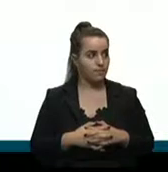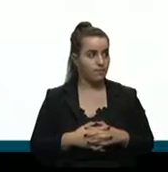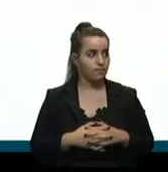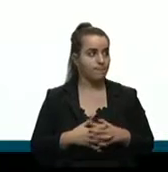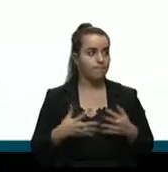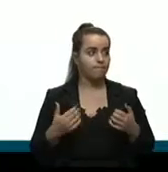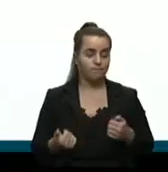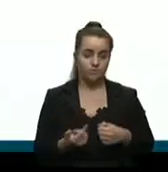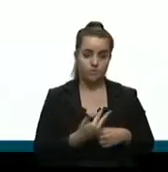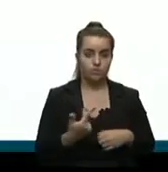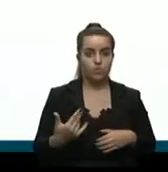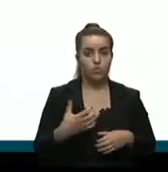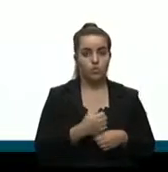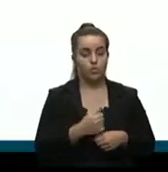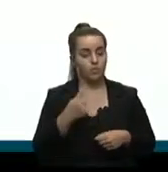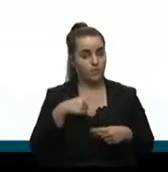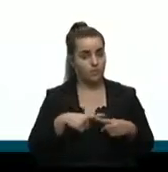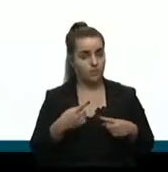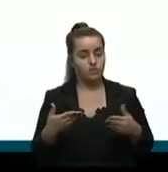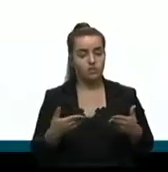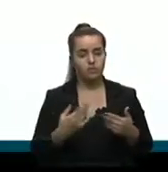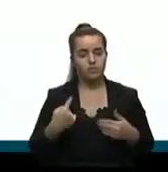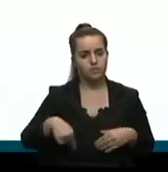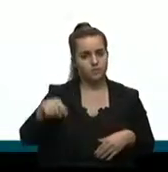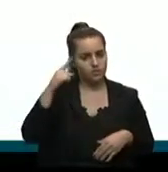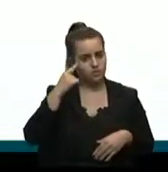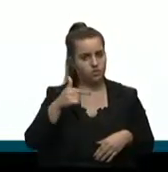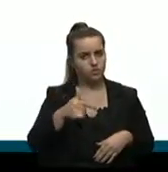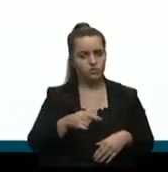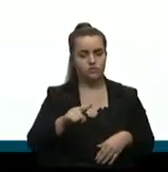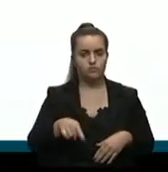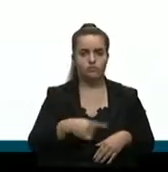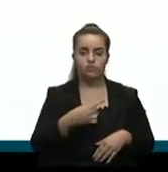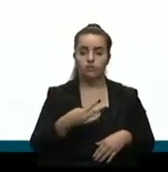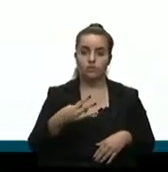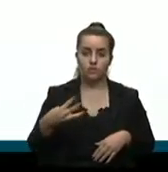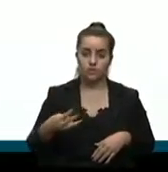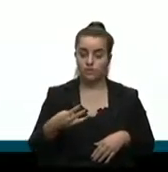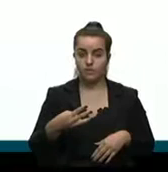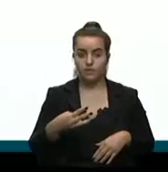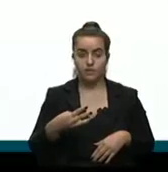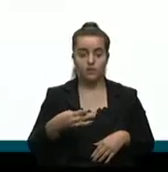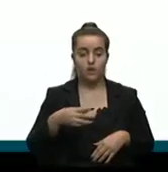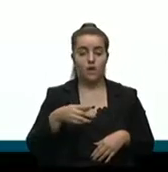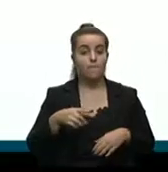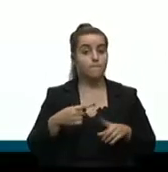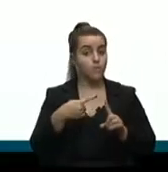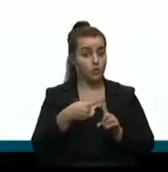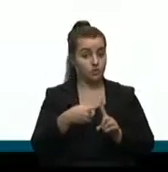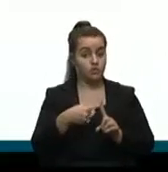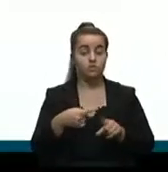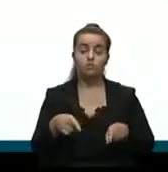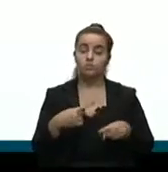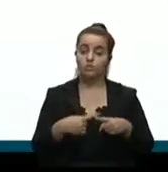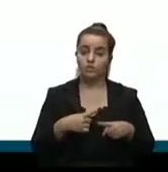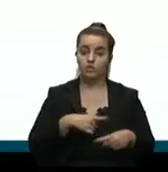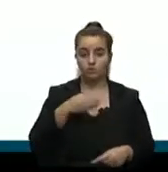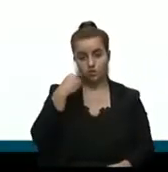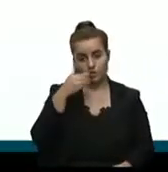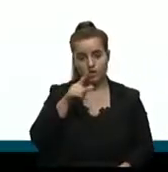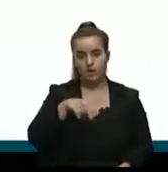Vamos fazer o mesmo cálculo, só que agora considerando 2,33 positivo. Isso porque o teste é bilateral.